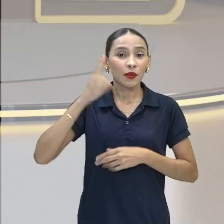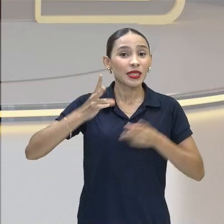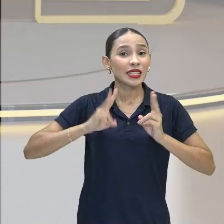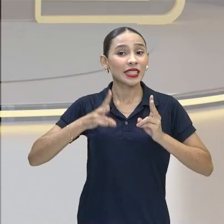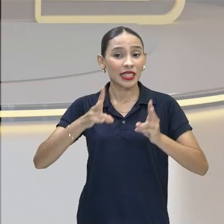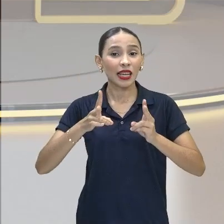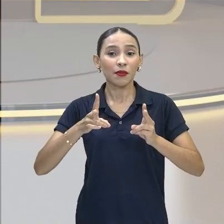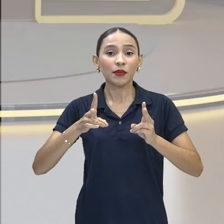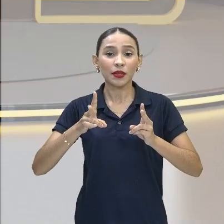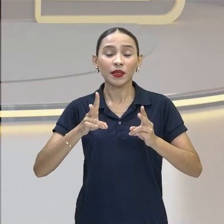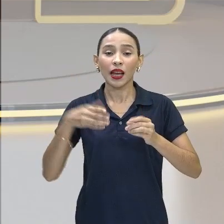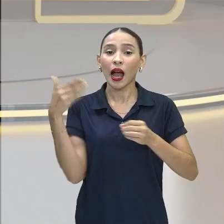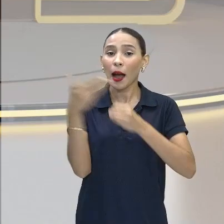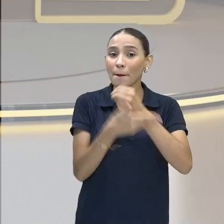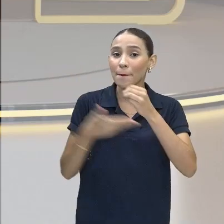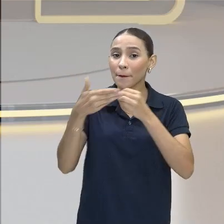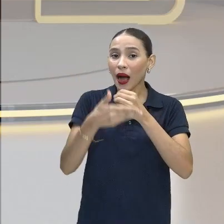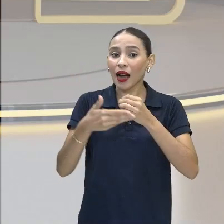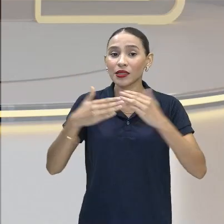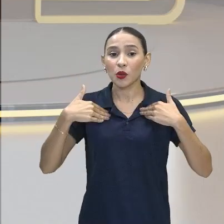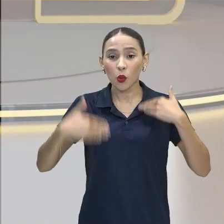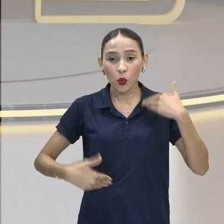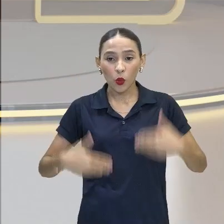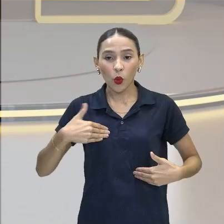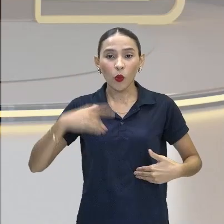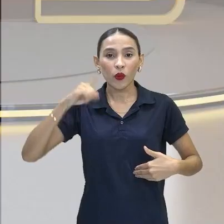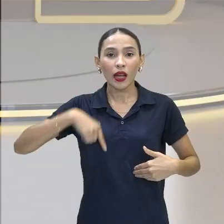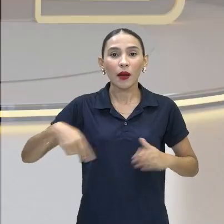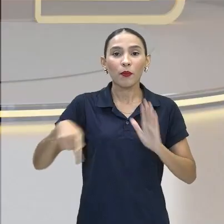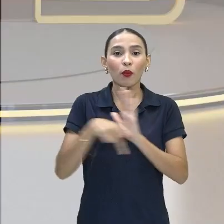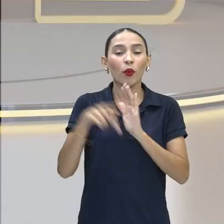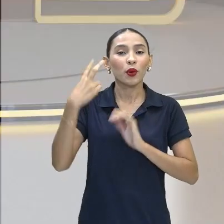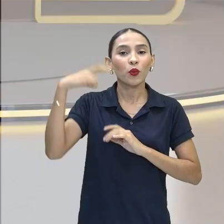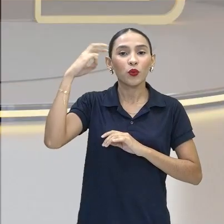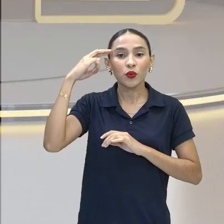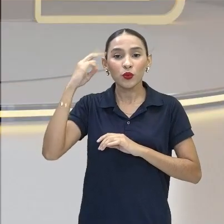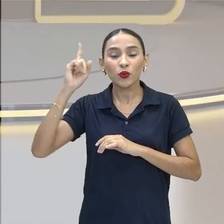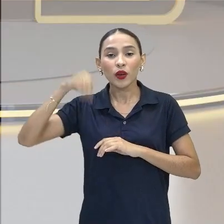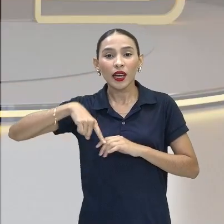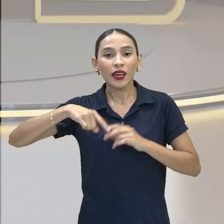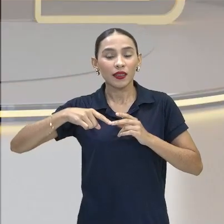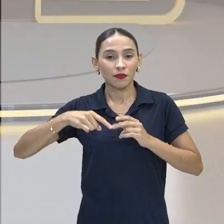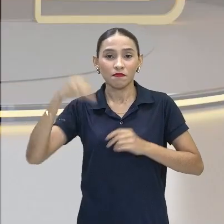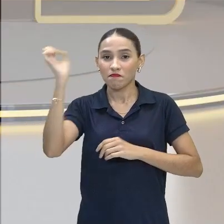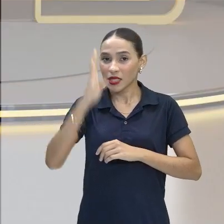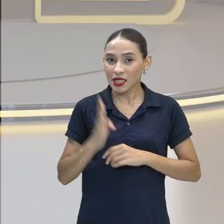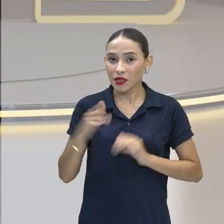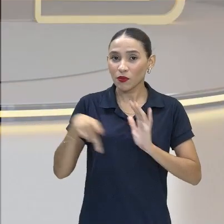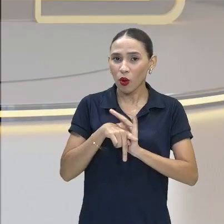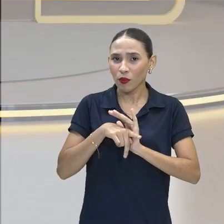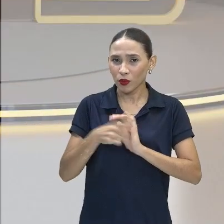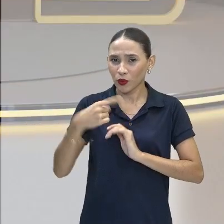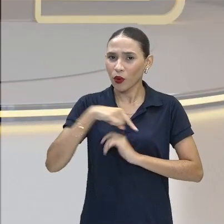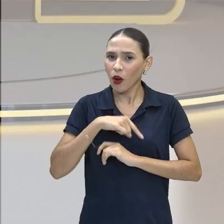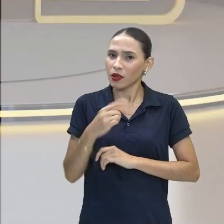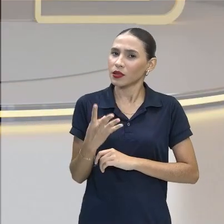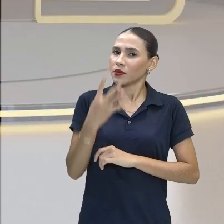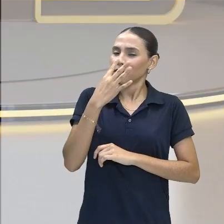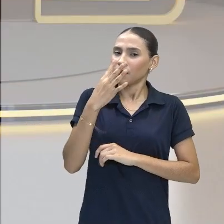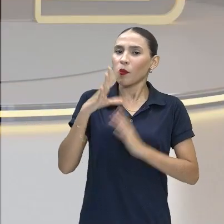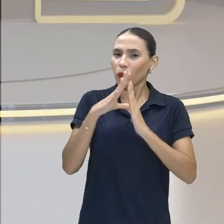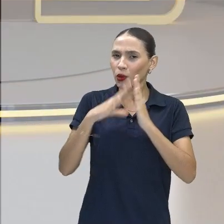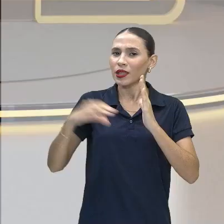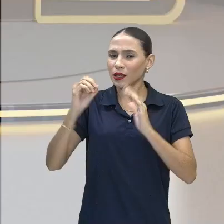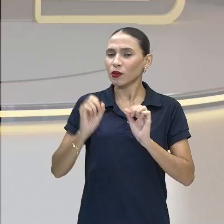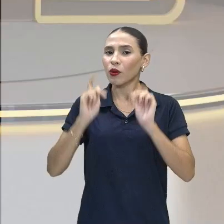daquilo. A base, o corpo, é a nossa cultura, é aquilo que é ser brasileiro. A gente até se inspira,